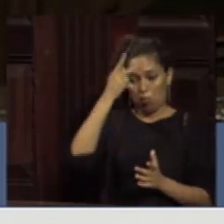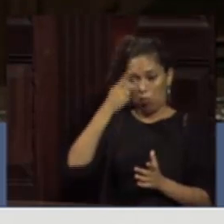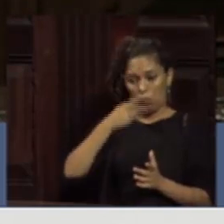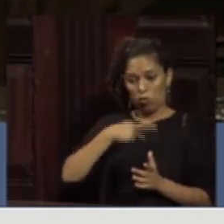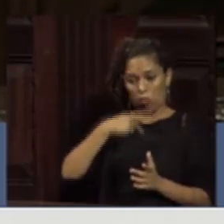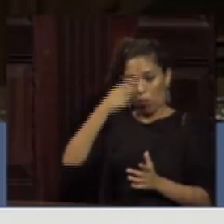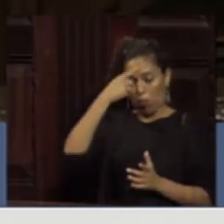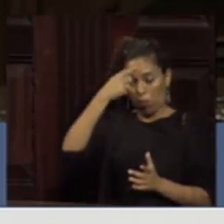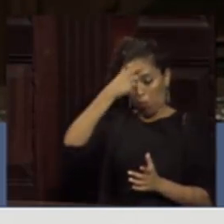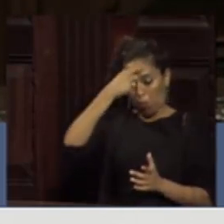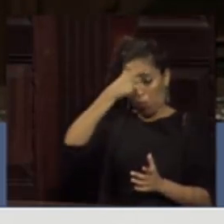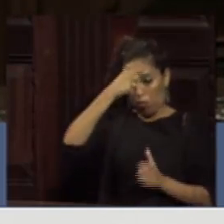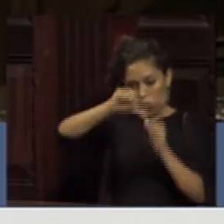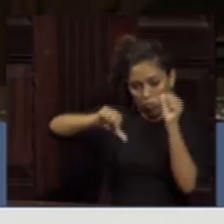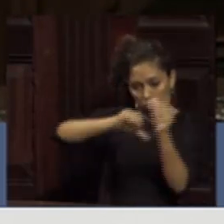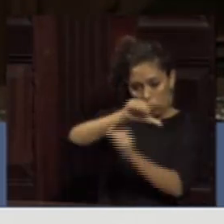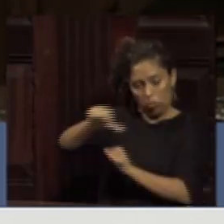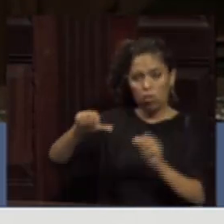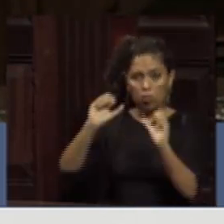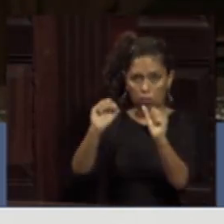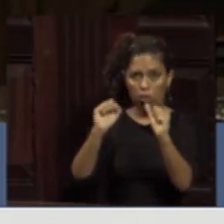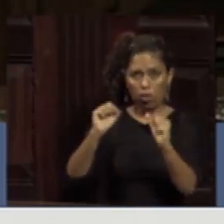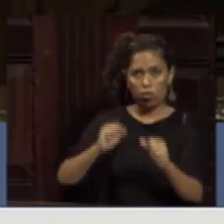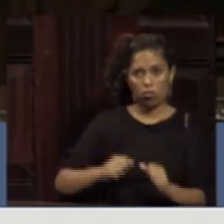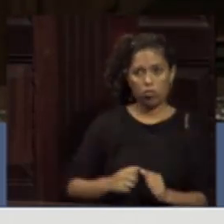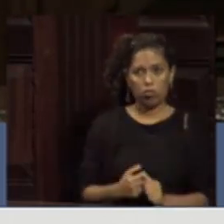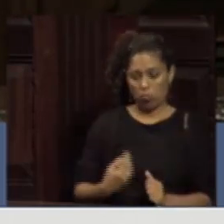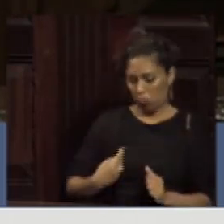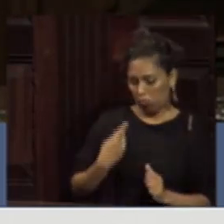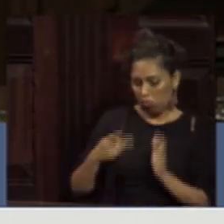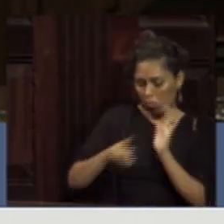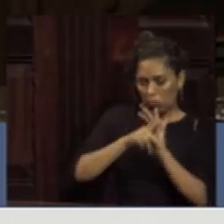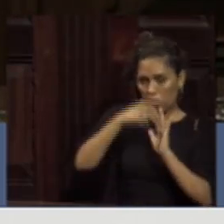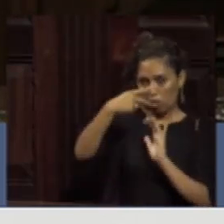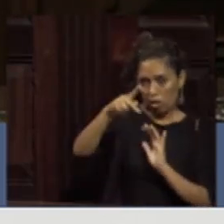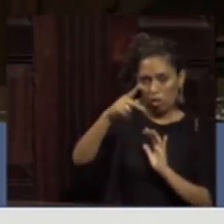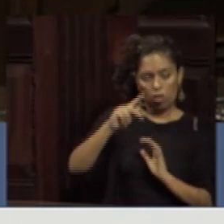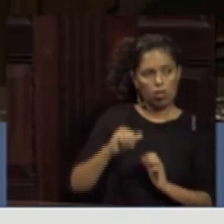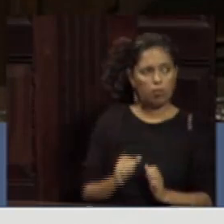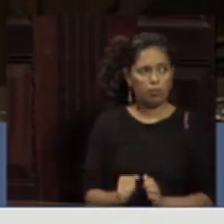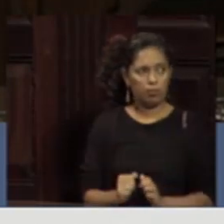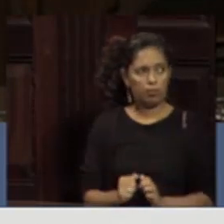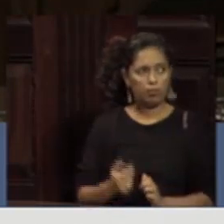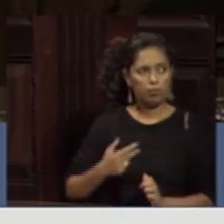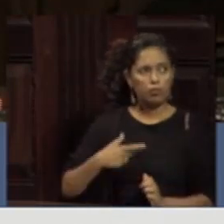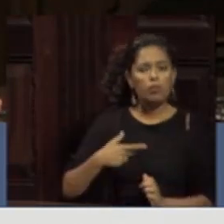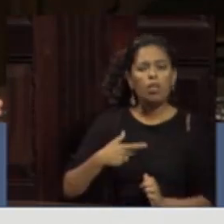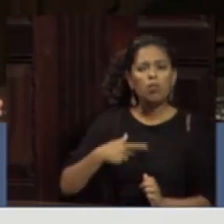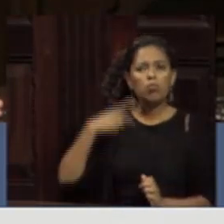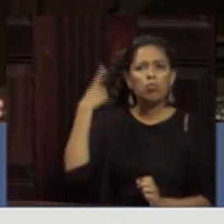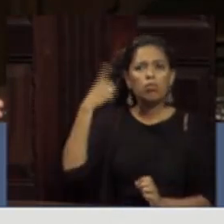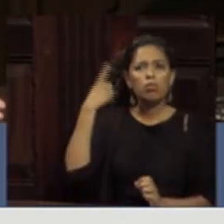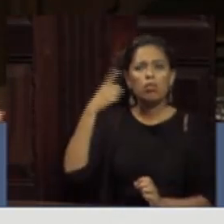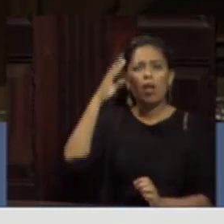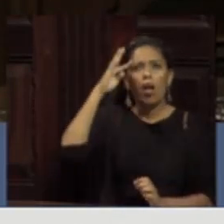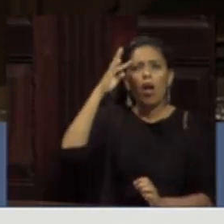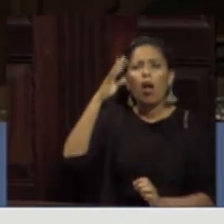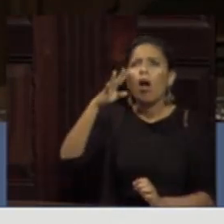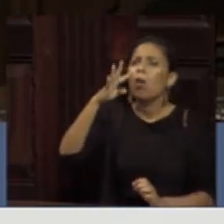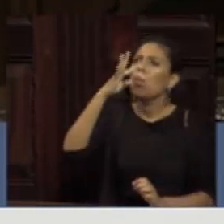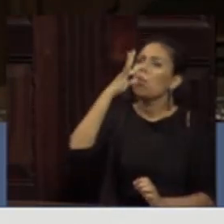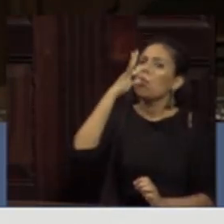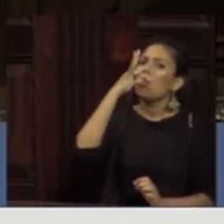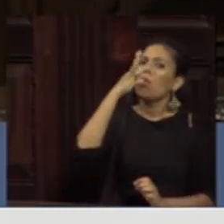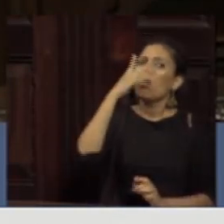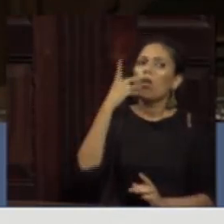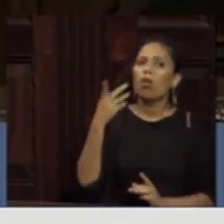pensamento ao longo da vida. Eu, deputado Valdec, fico perplexo